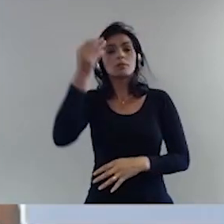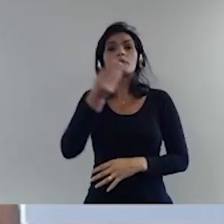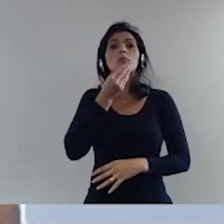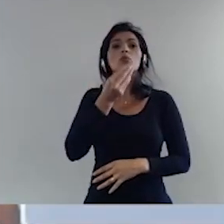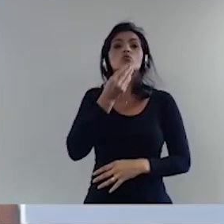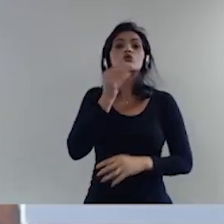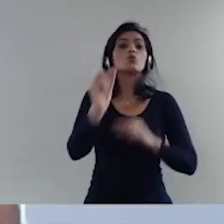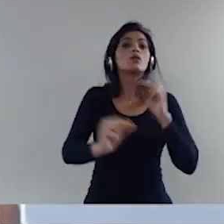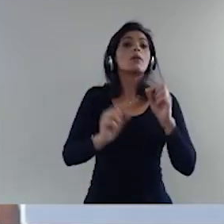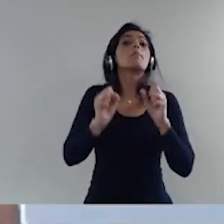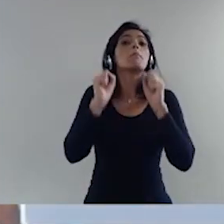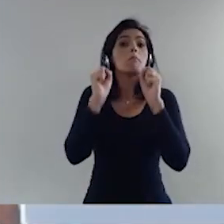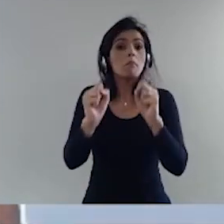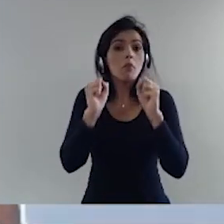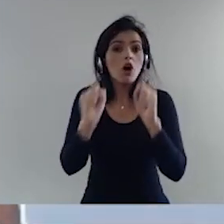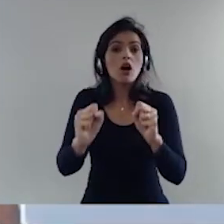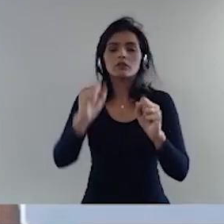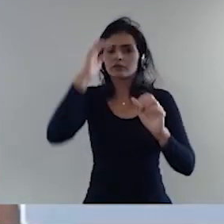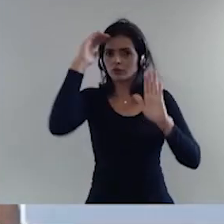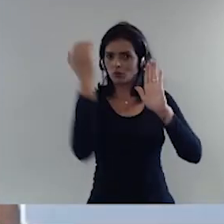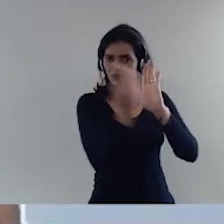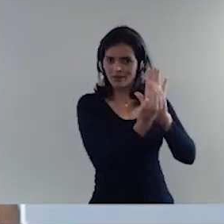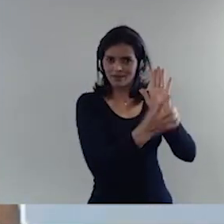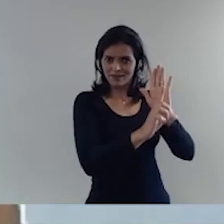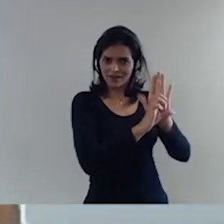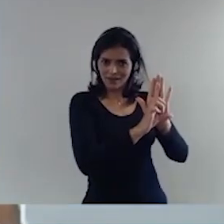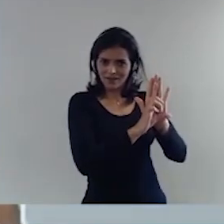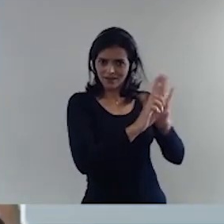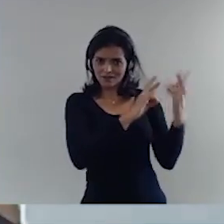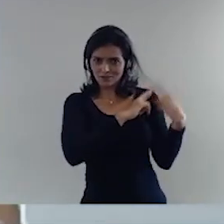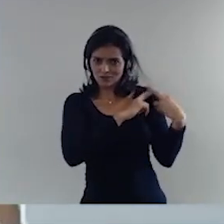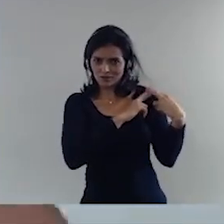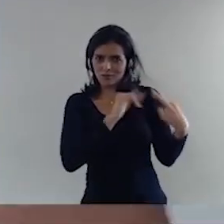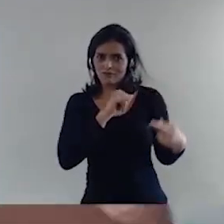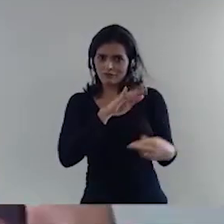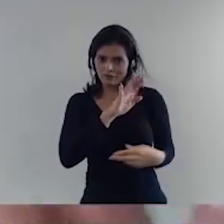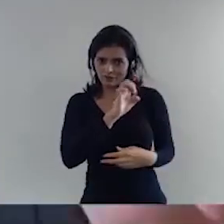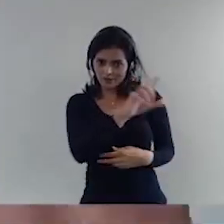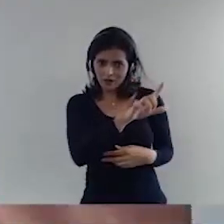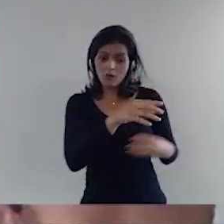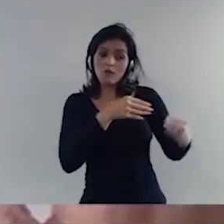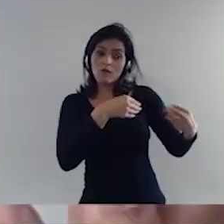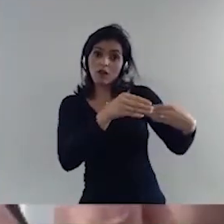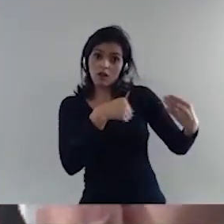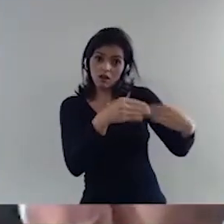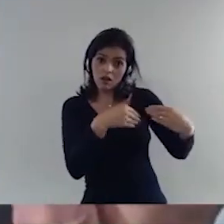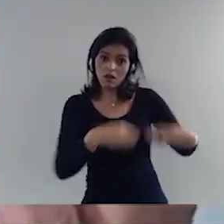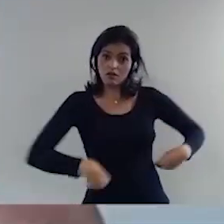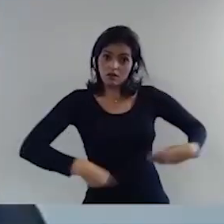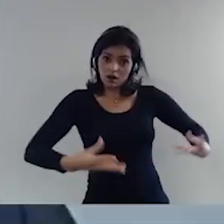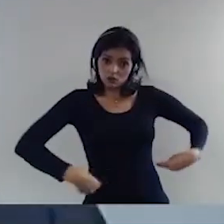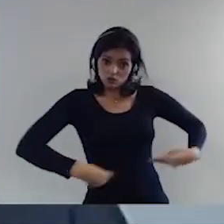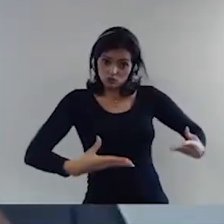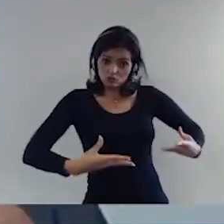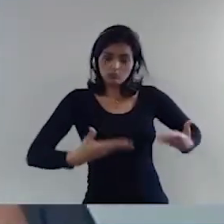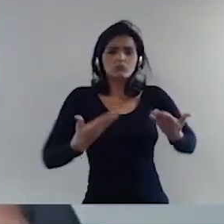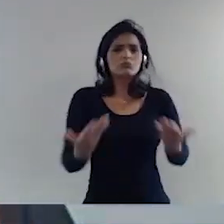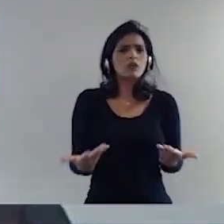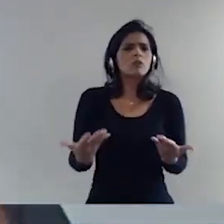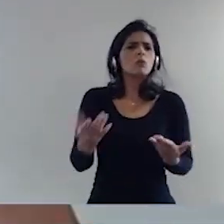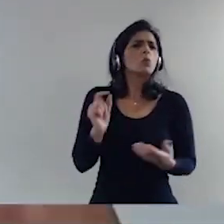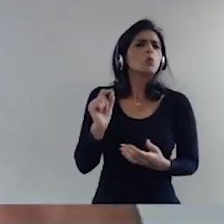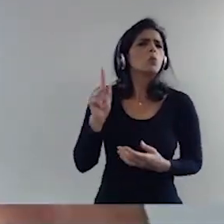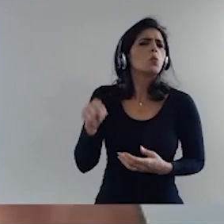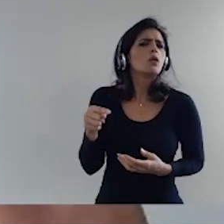deveriam ou poderiam descumprir as regras da lei de responsabilidade fiscal, flexibilizando os gastos. Qual o